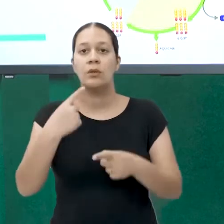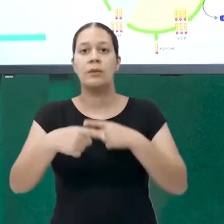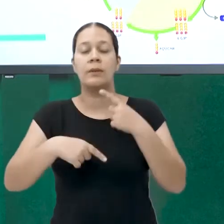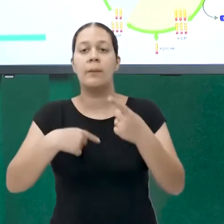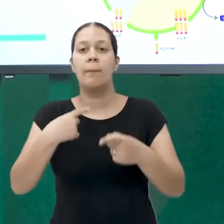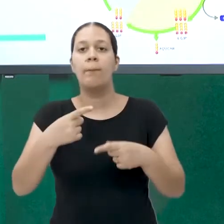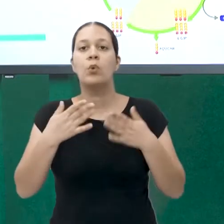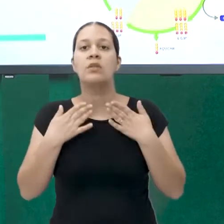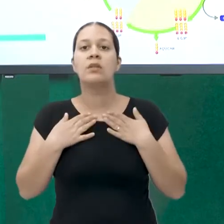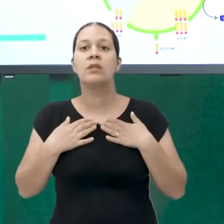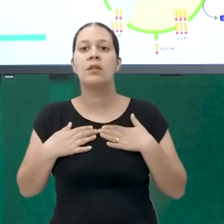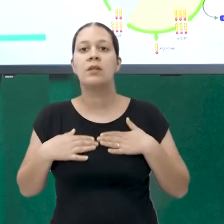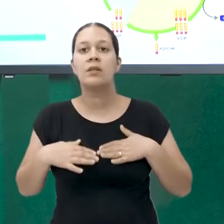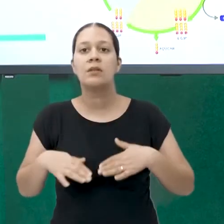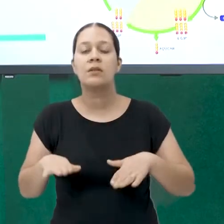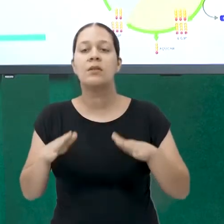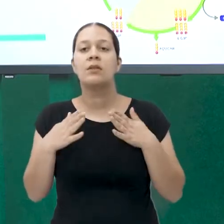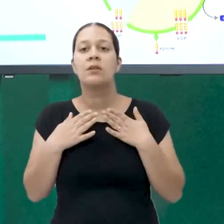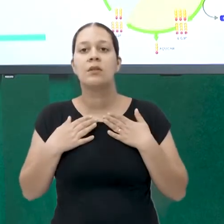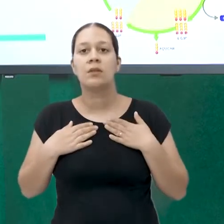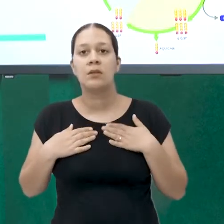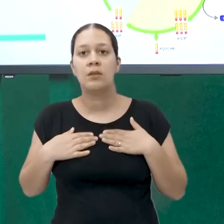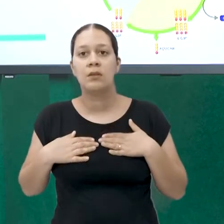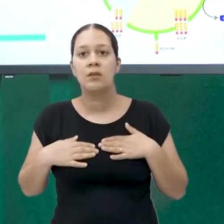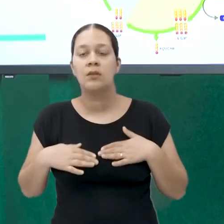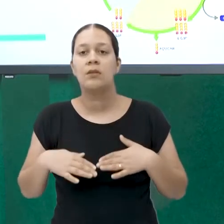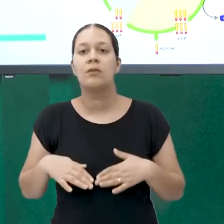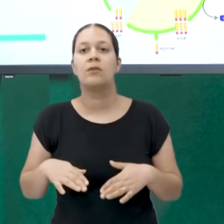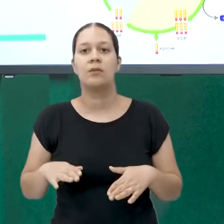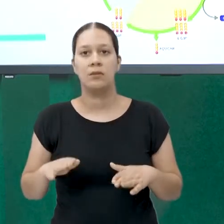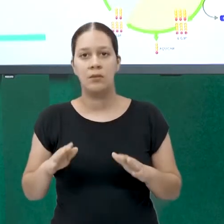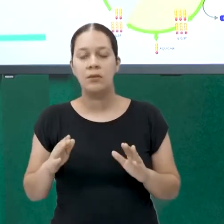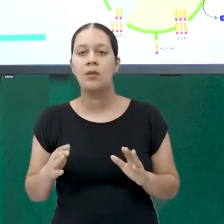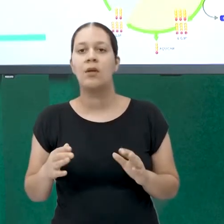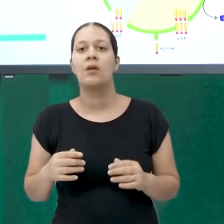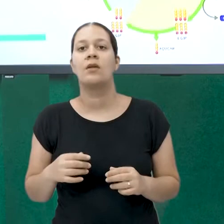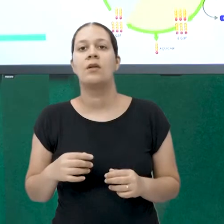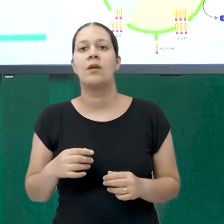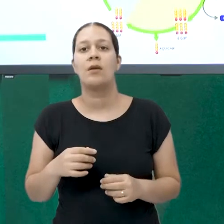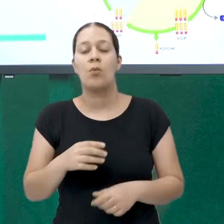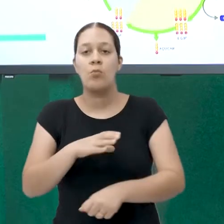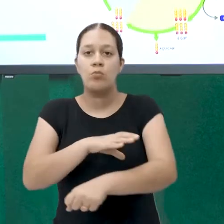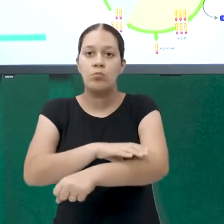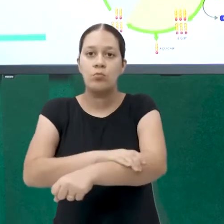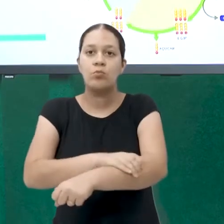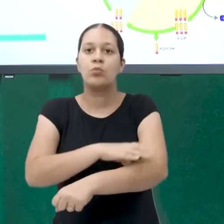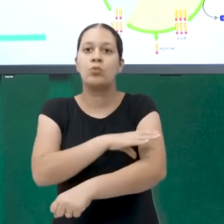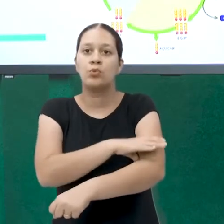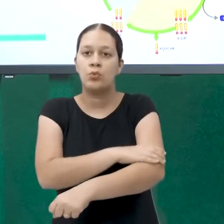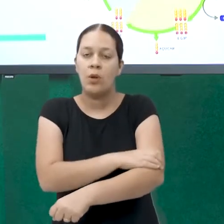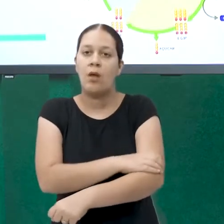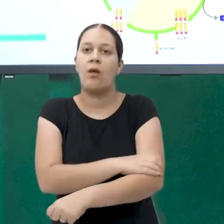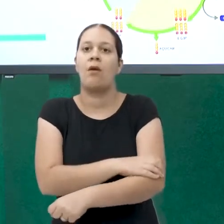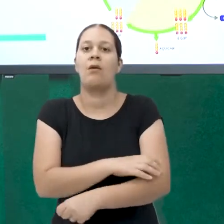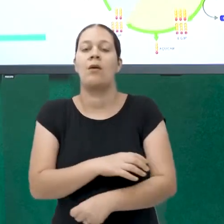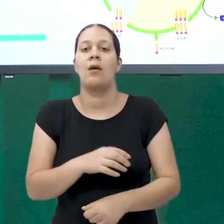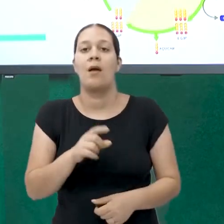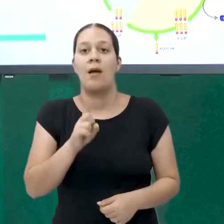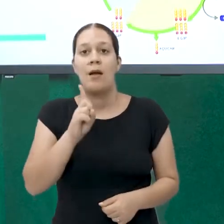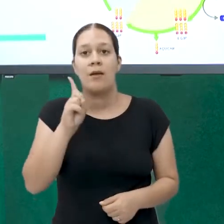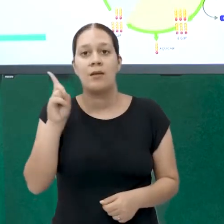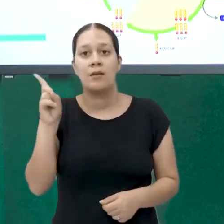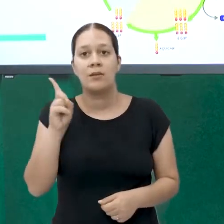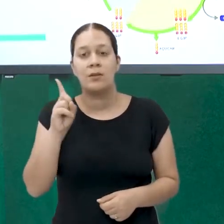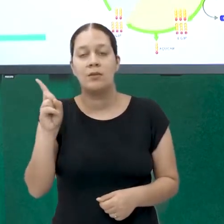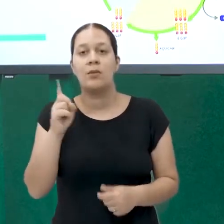é descanso, tá? Porque aí no descanso você tinha a recuperação muscular e você tinha o crescimento